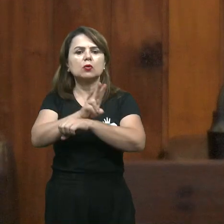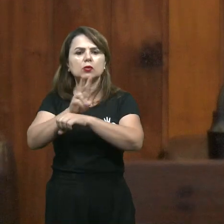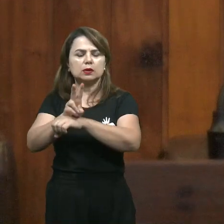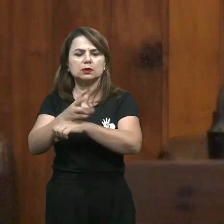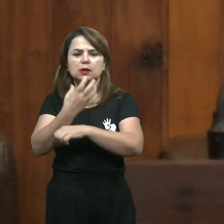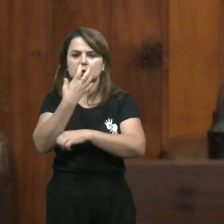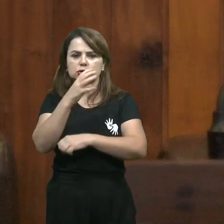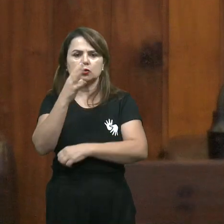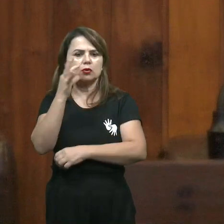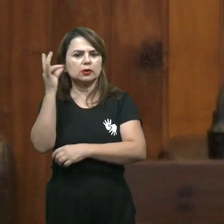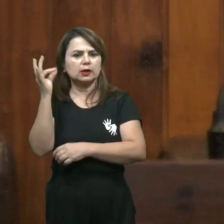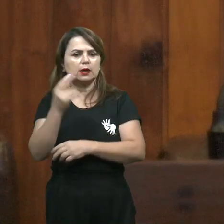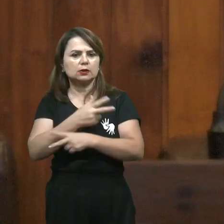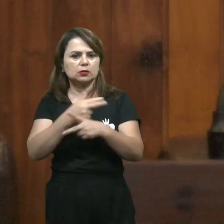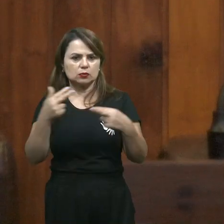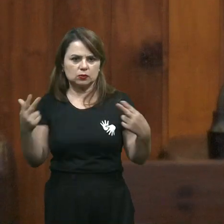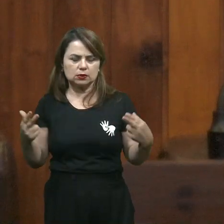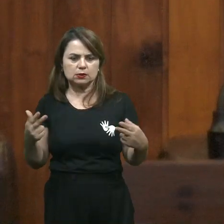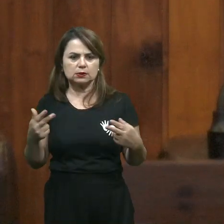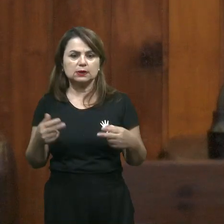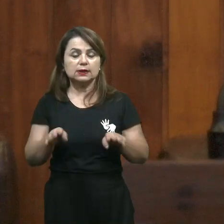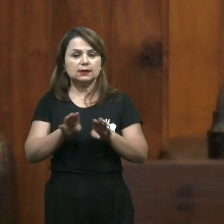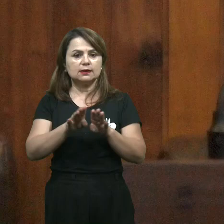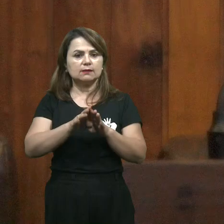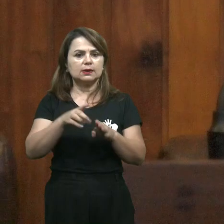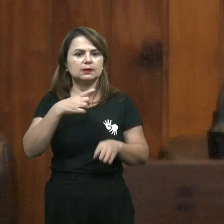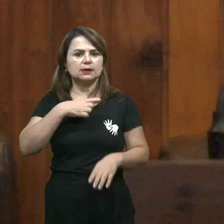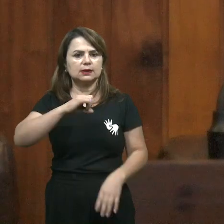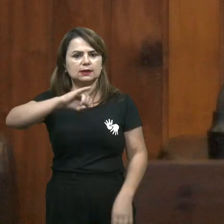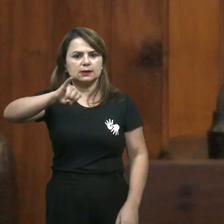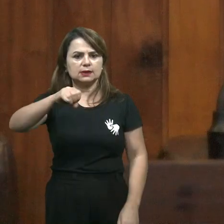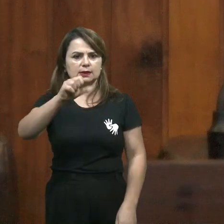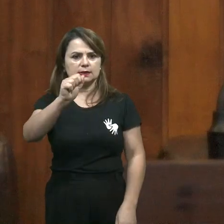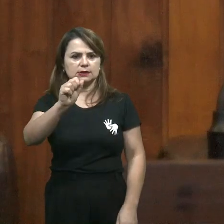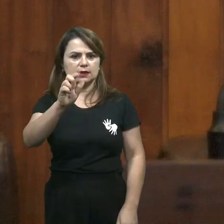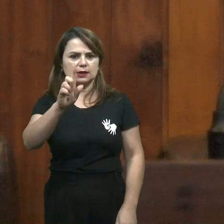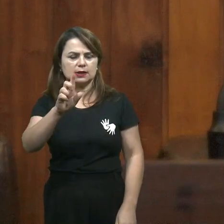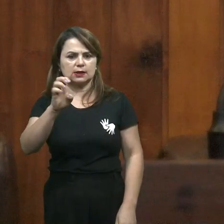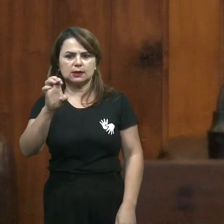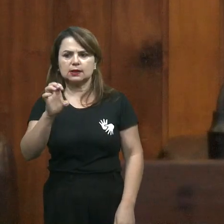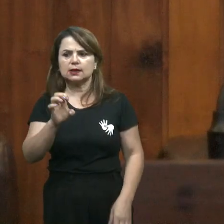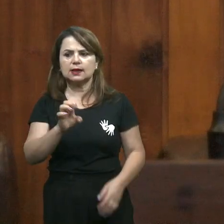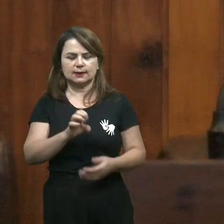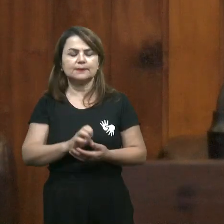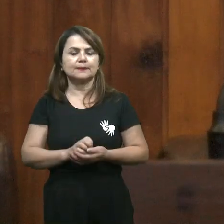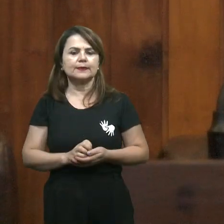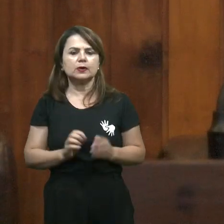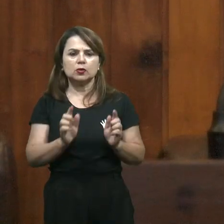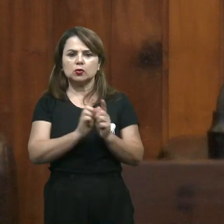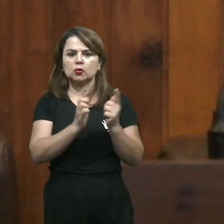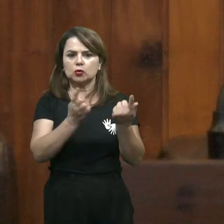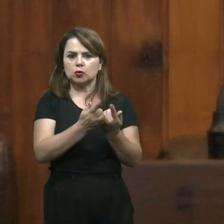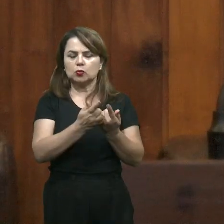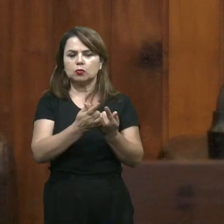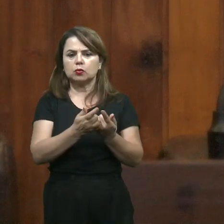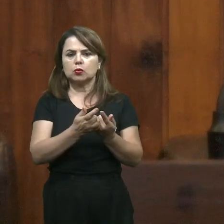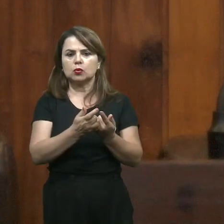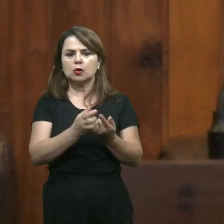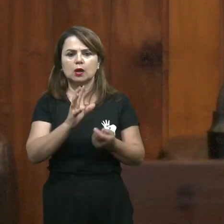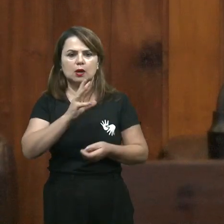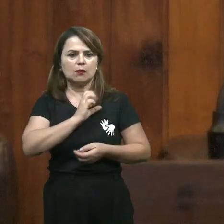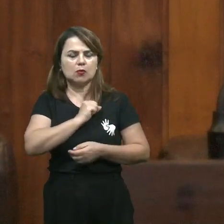Em especial, gostaria de citar a Jaque, da ONG Grupo Amor Animal, que junto com